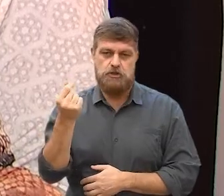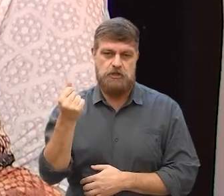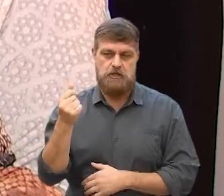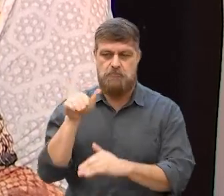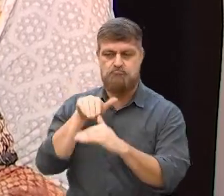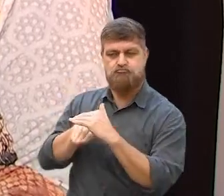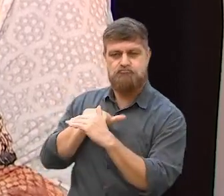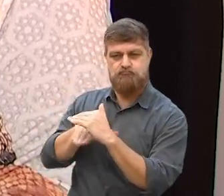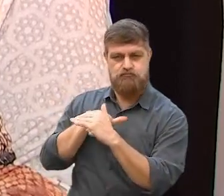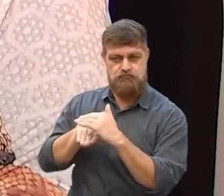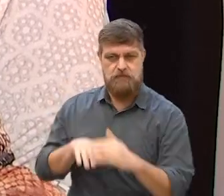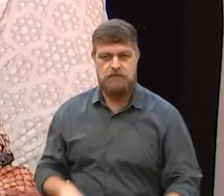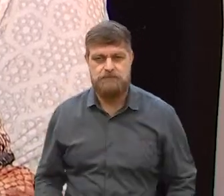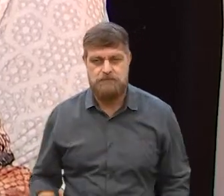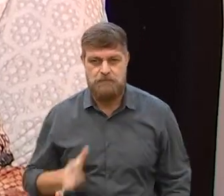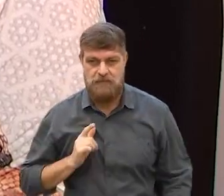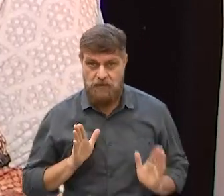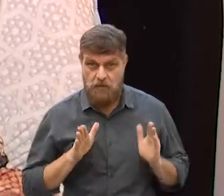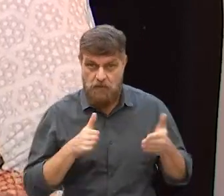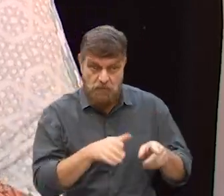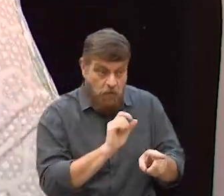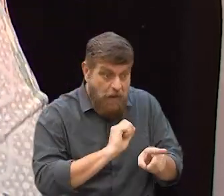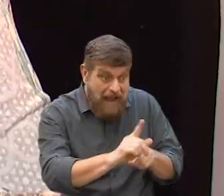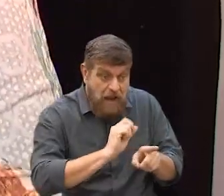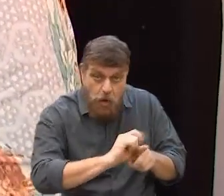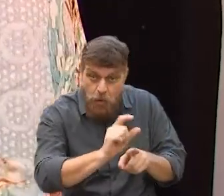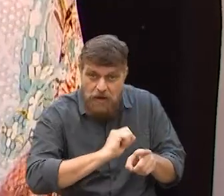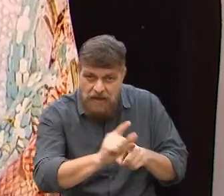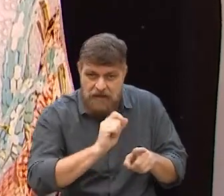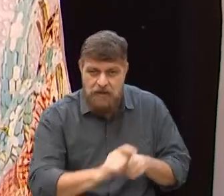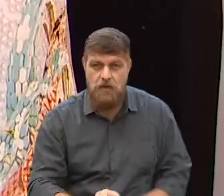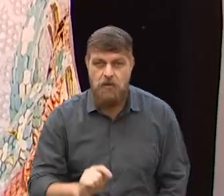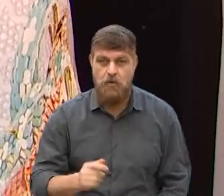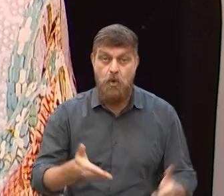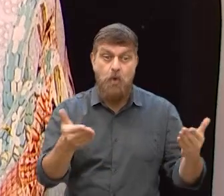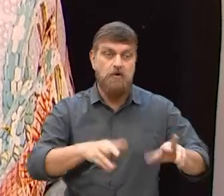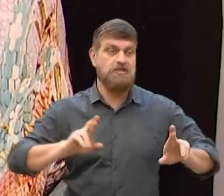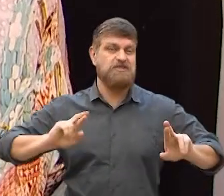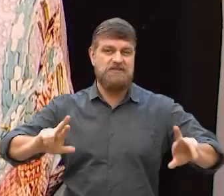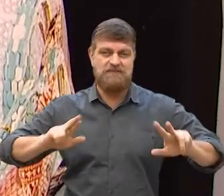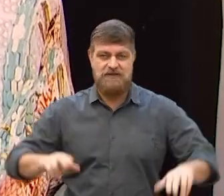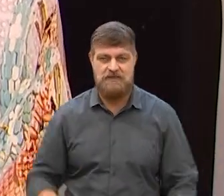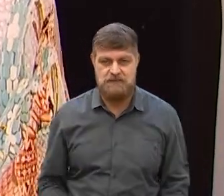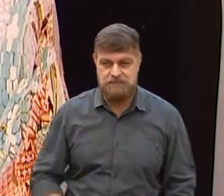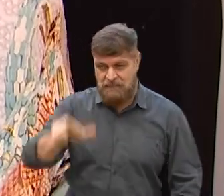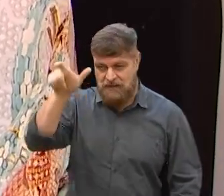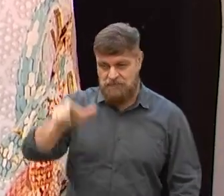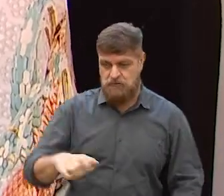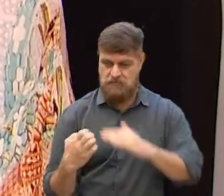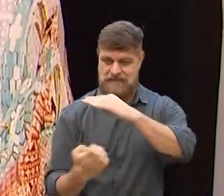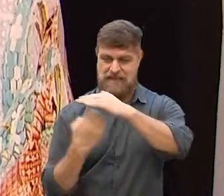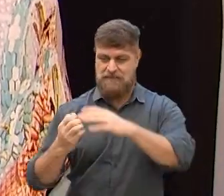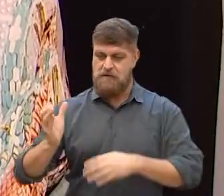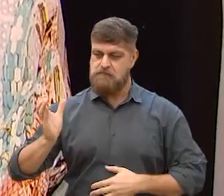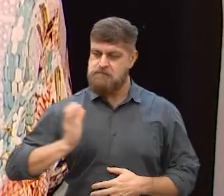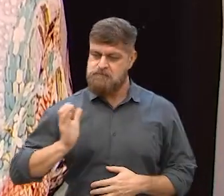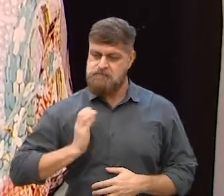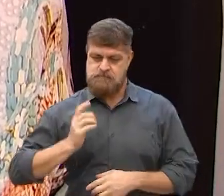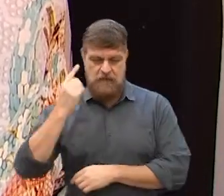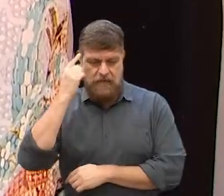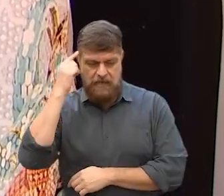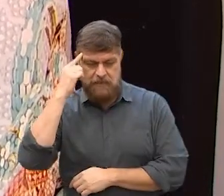mercado. Nessa parte corporativa, que ninguém gostava, nenhum corretor quase gosta, ela é mais trabalhosa, mas em compensação